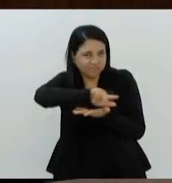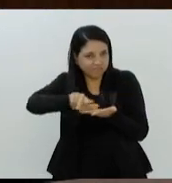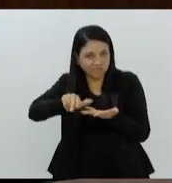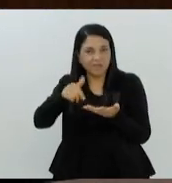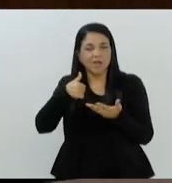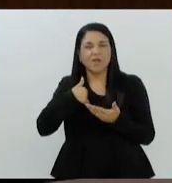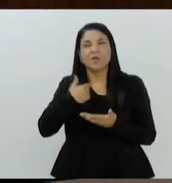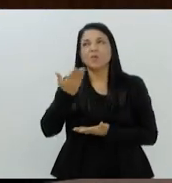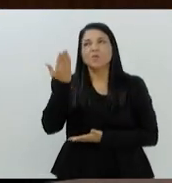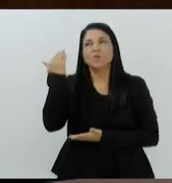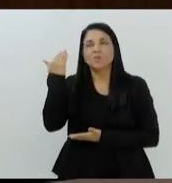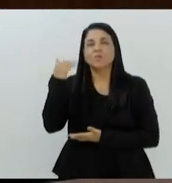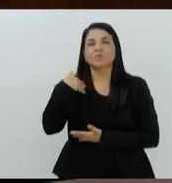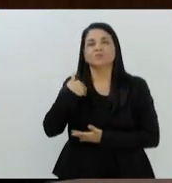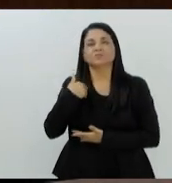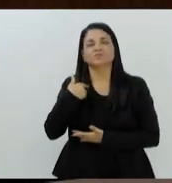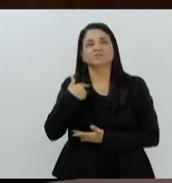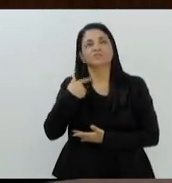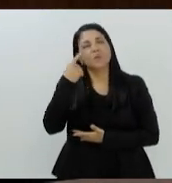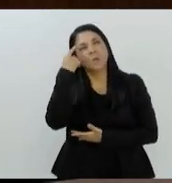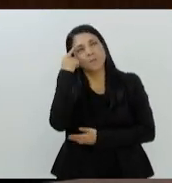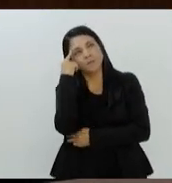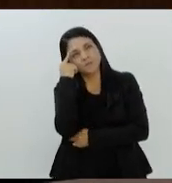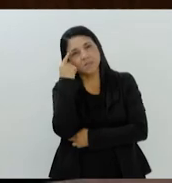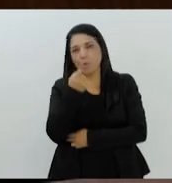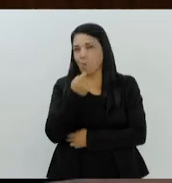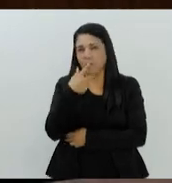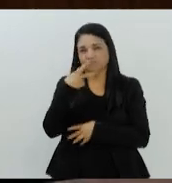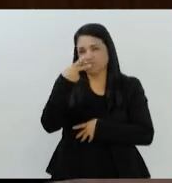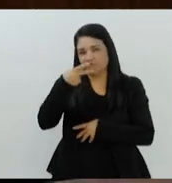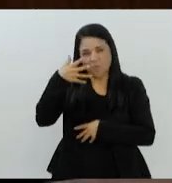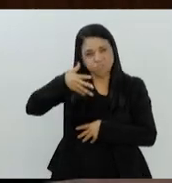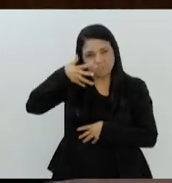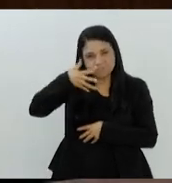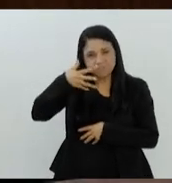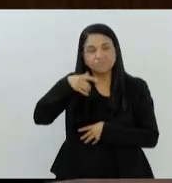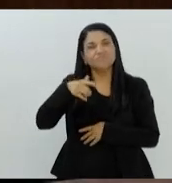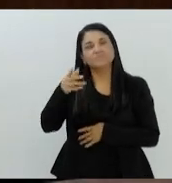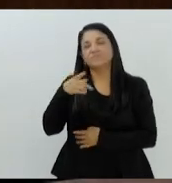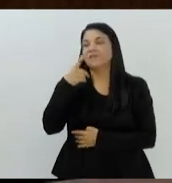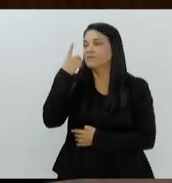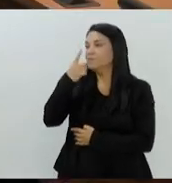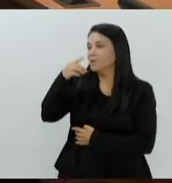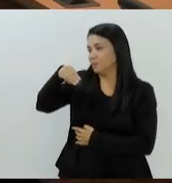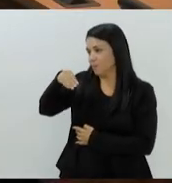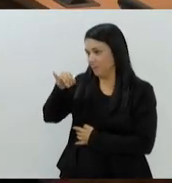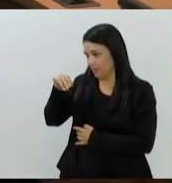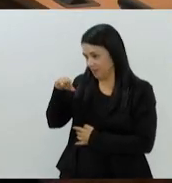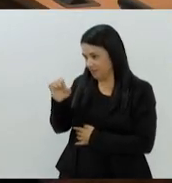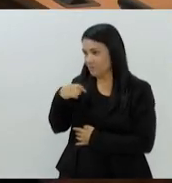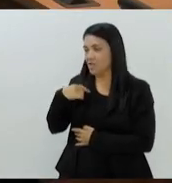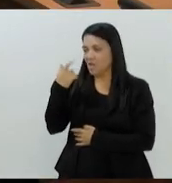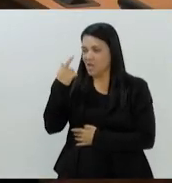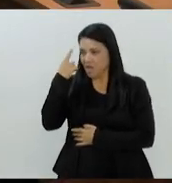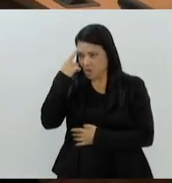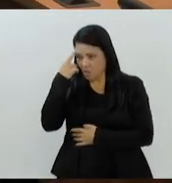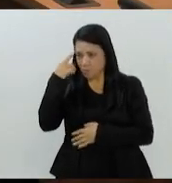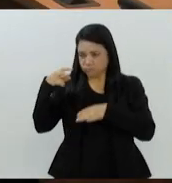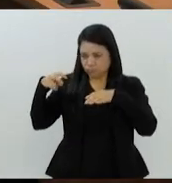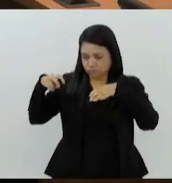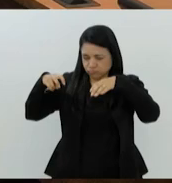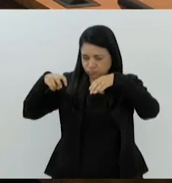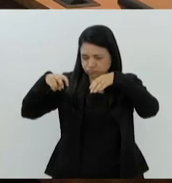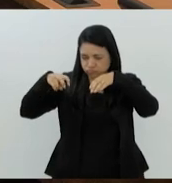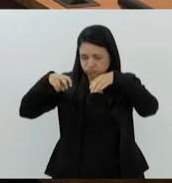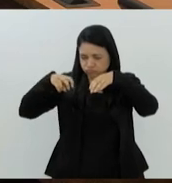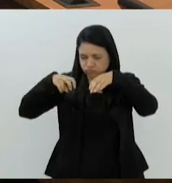vou falar porque eu quase não falo, o Mink, deputado Mink, um dia desse eu estava no túnel, ali passando por um